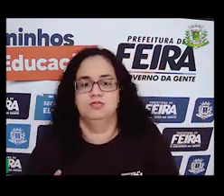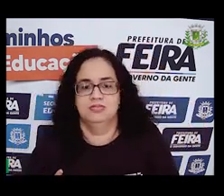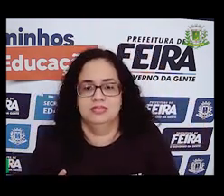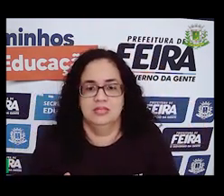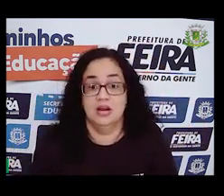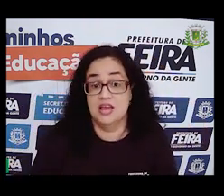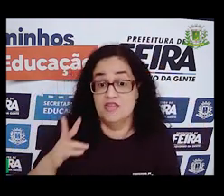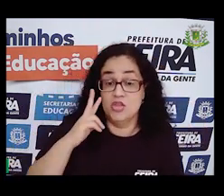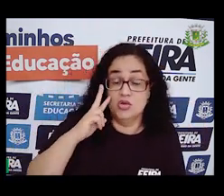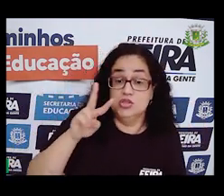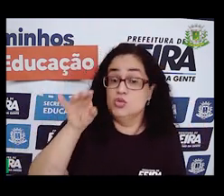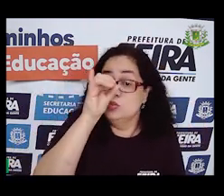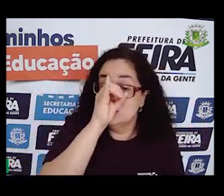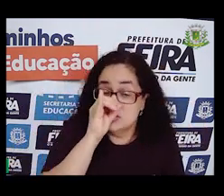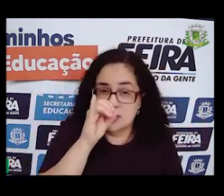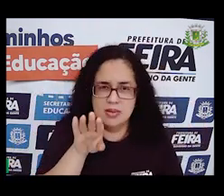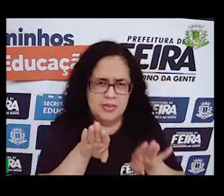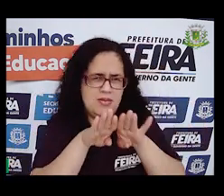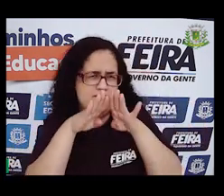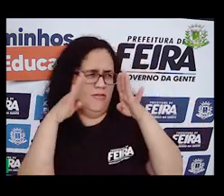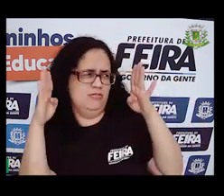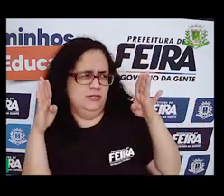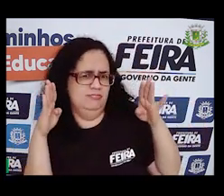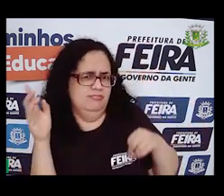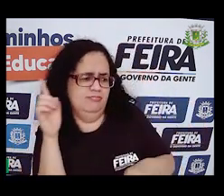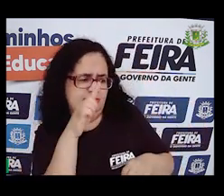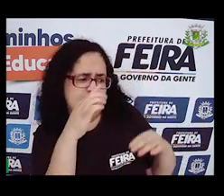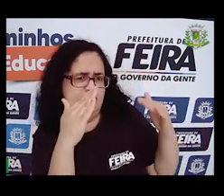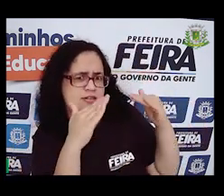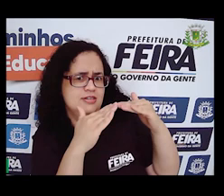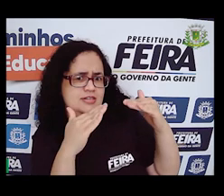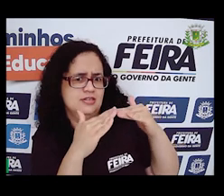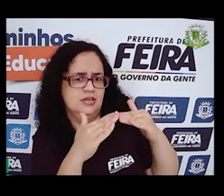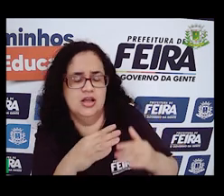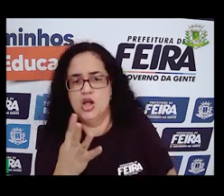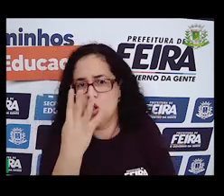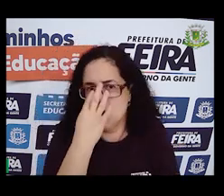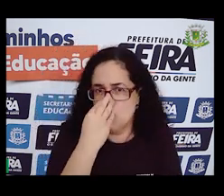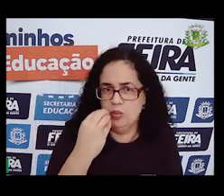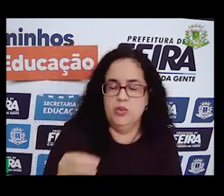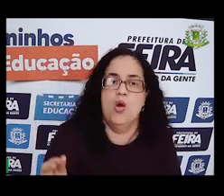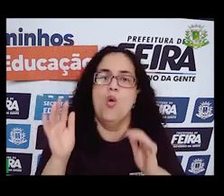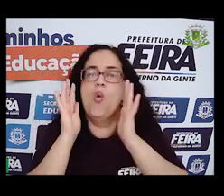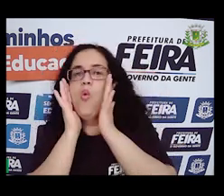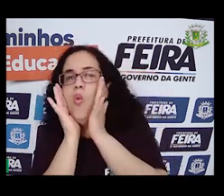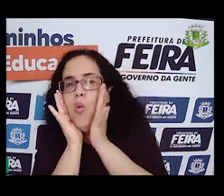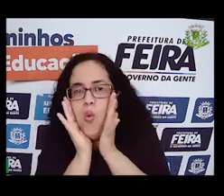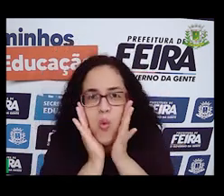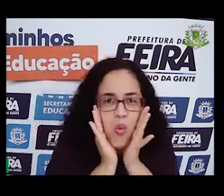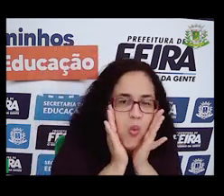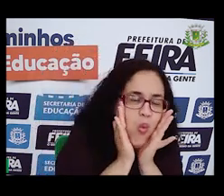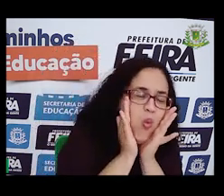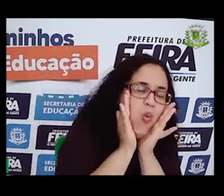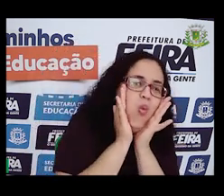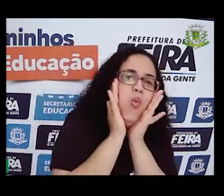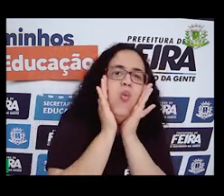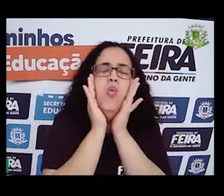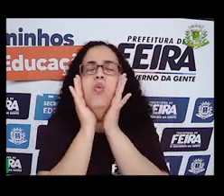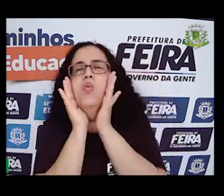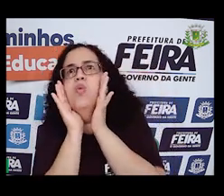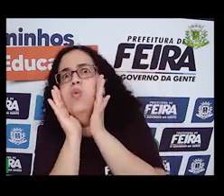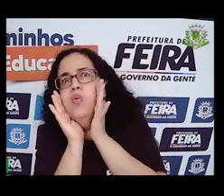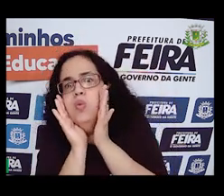destruirei." Vendo que os porquinhos não abriam a porta da casa, o lobo começou a soprar, soprar,